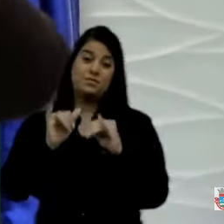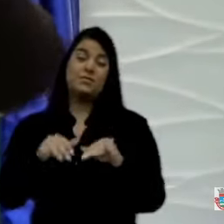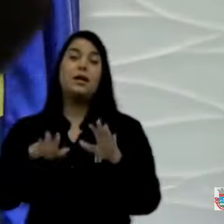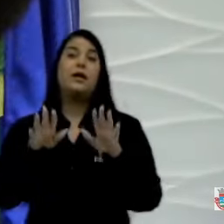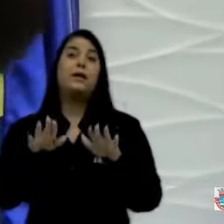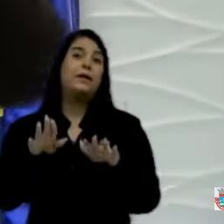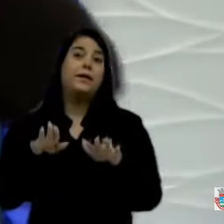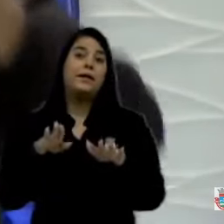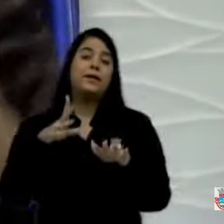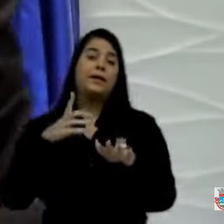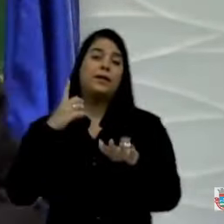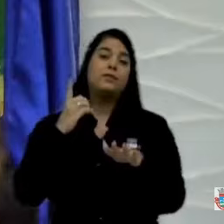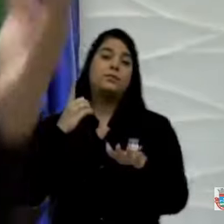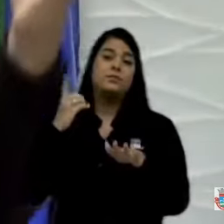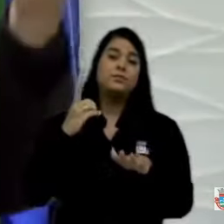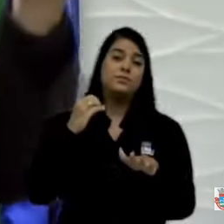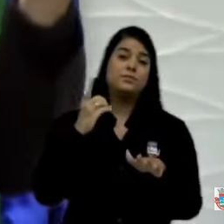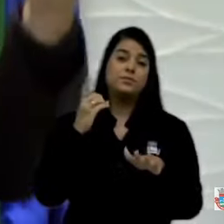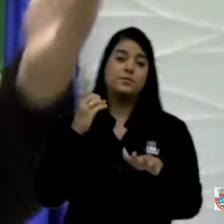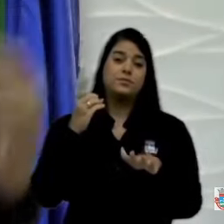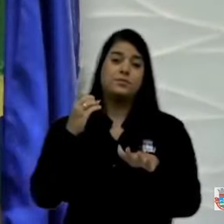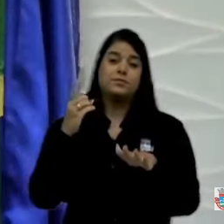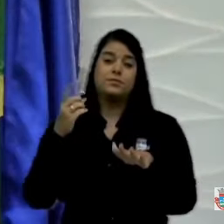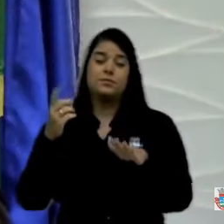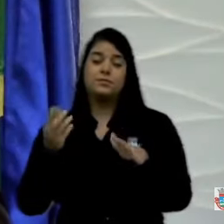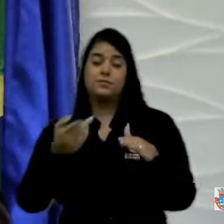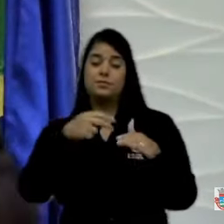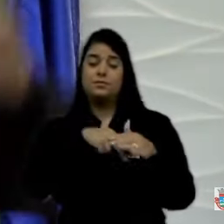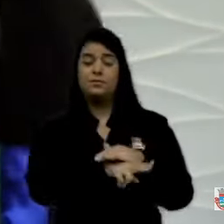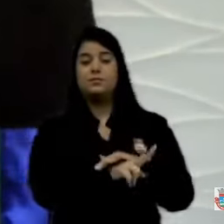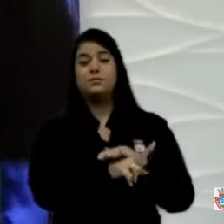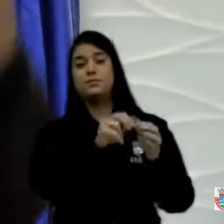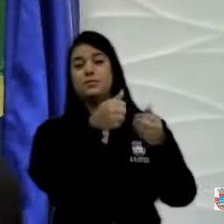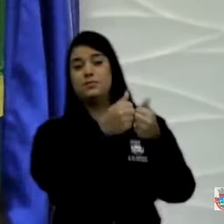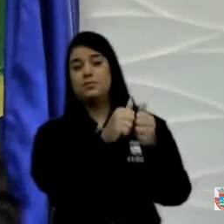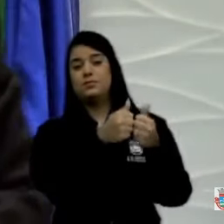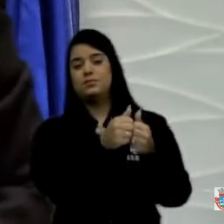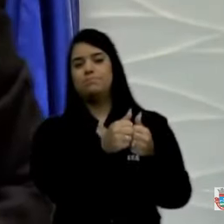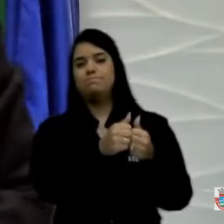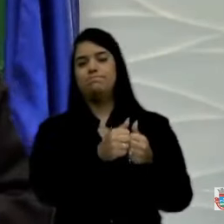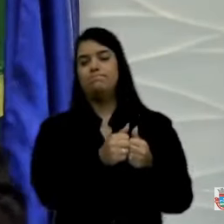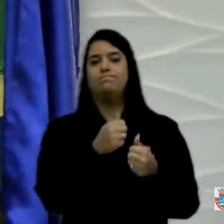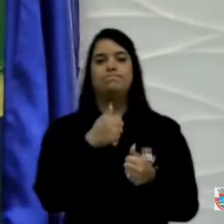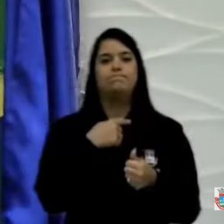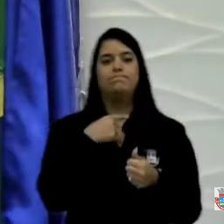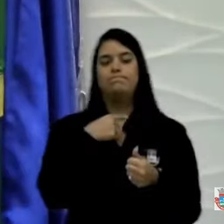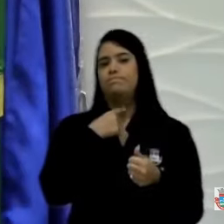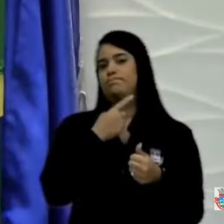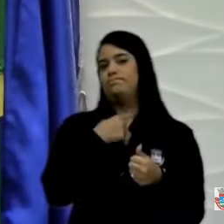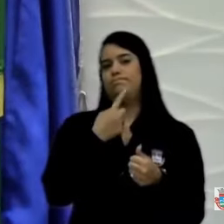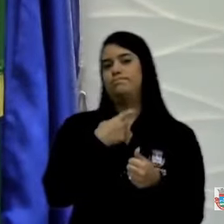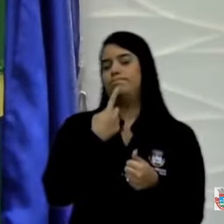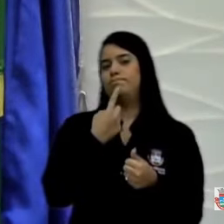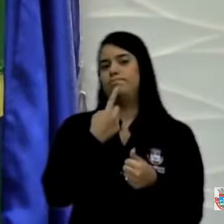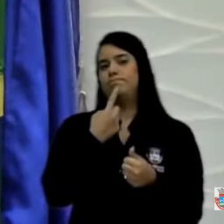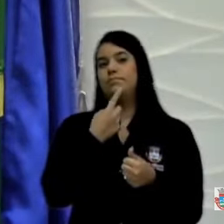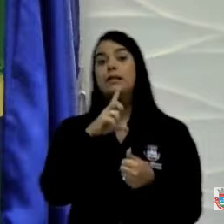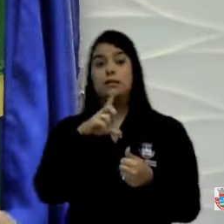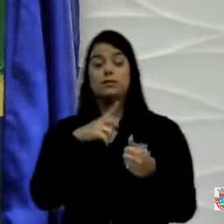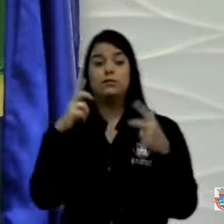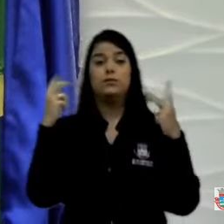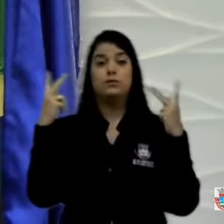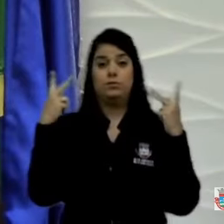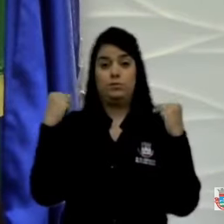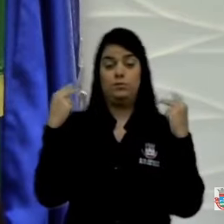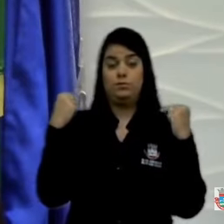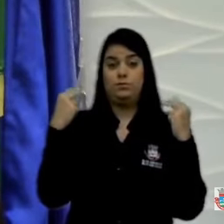dentro do ônibus conseguiu um ônibus. Conseguiu coisa nenhuma. O ônibus vem para São Bento, né? Nós temos um motorista aqui